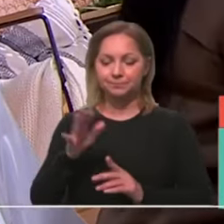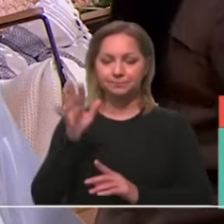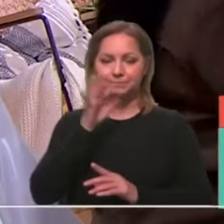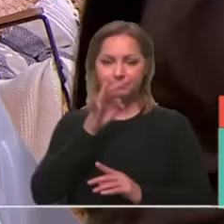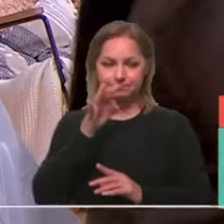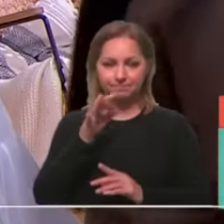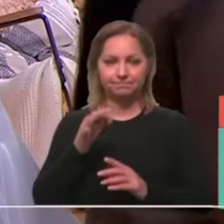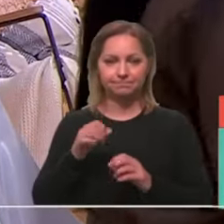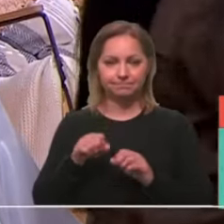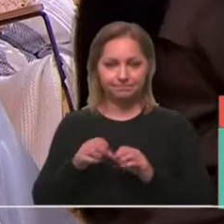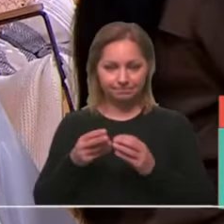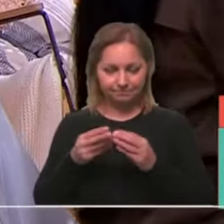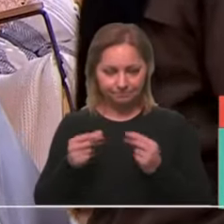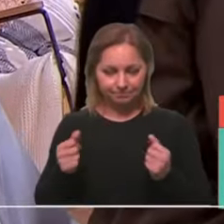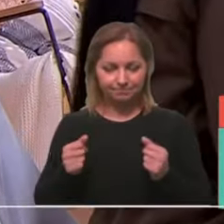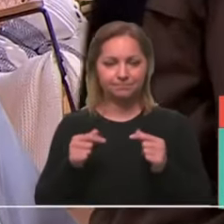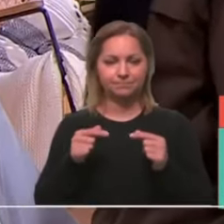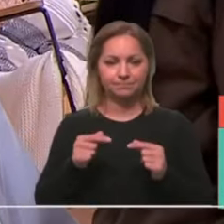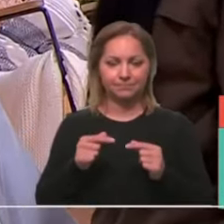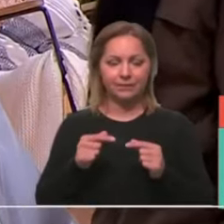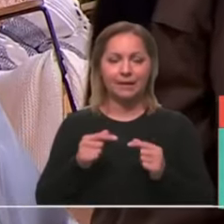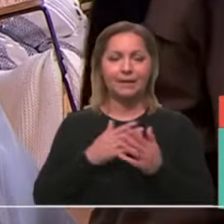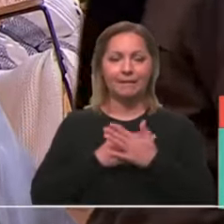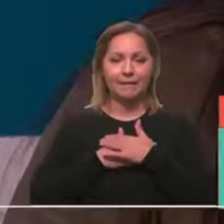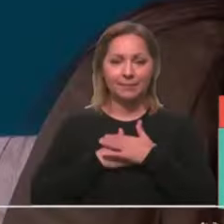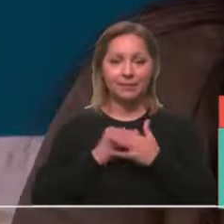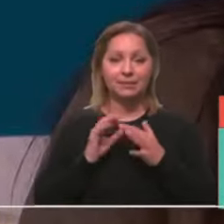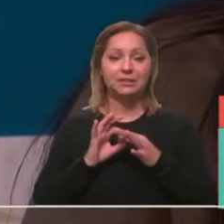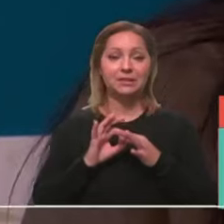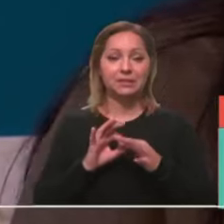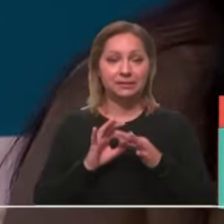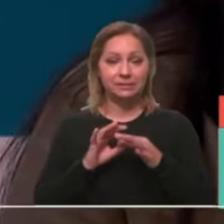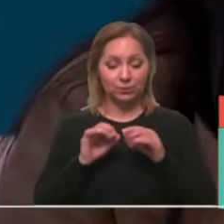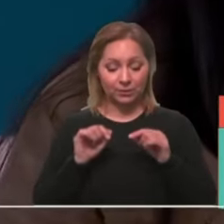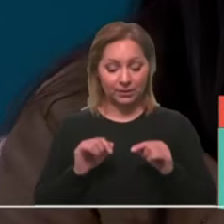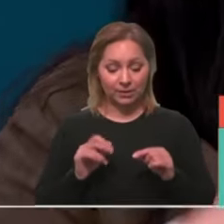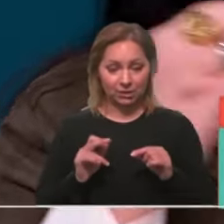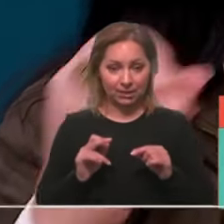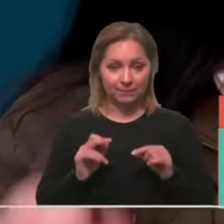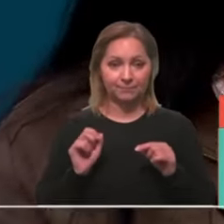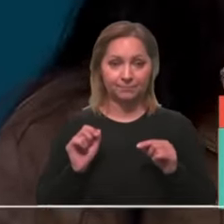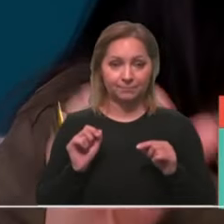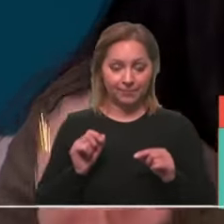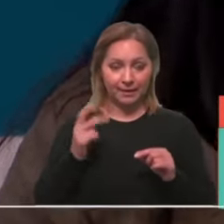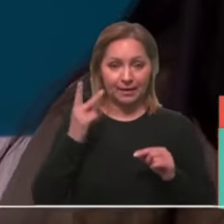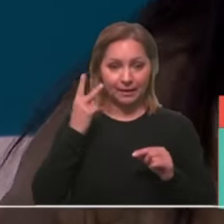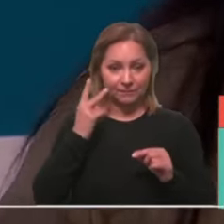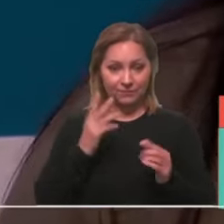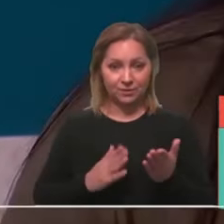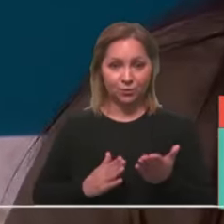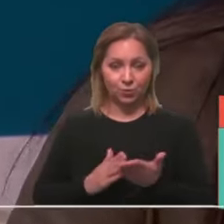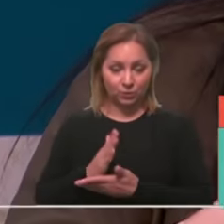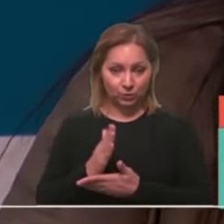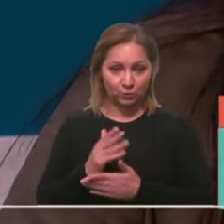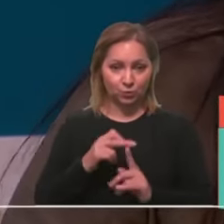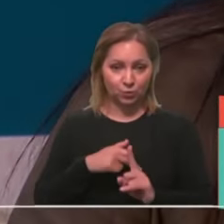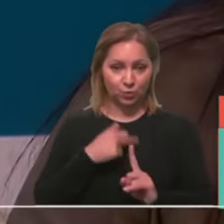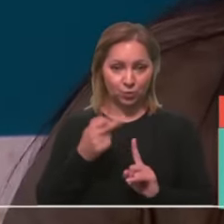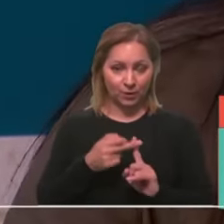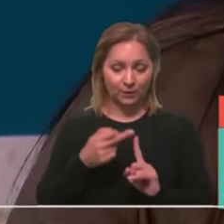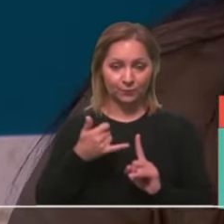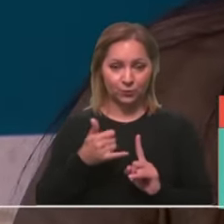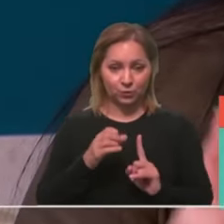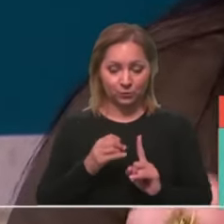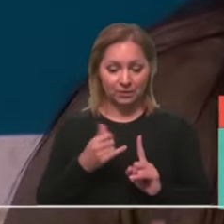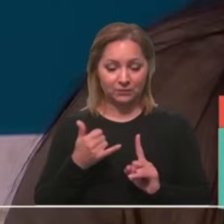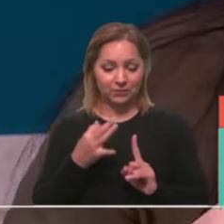até, amigos e relacionamentos. Portanto, para que a vida deles prospere em 2024, vão ter que deixar